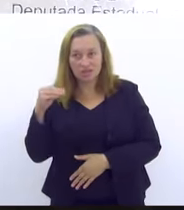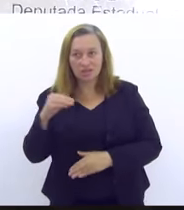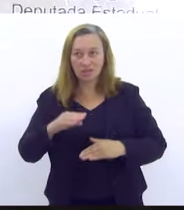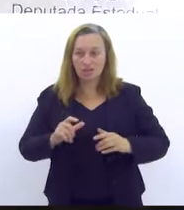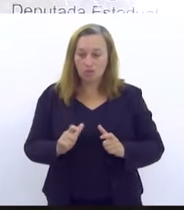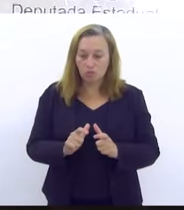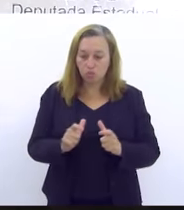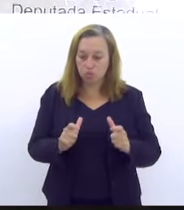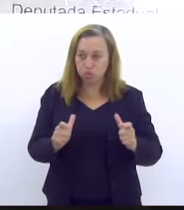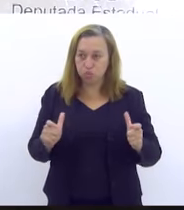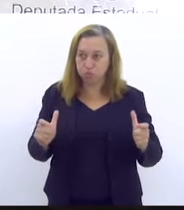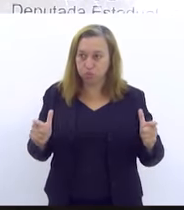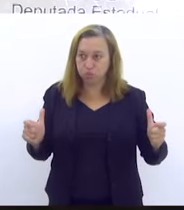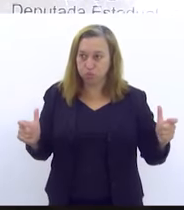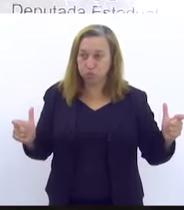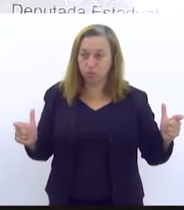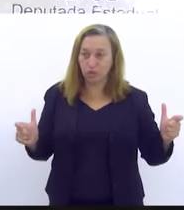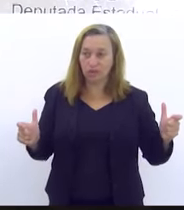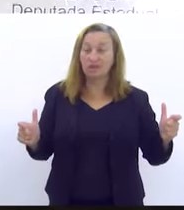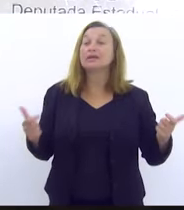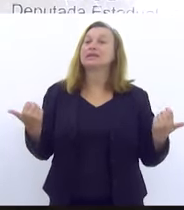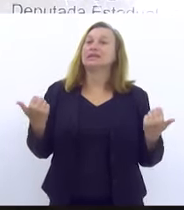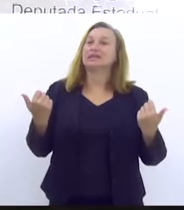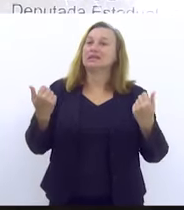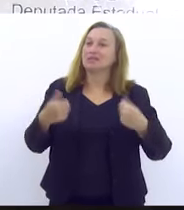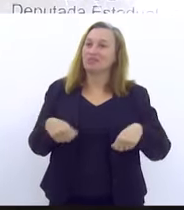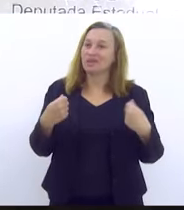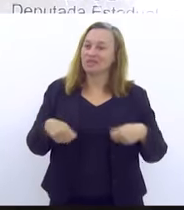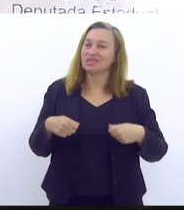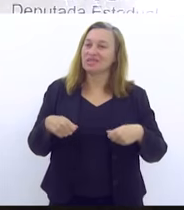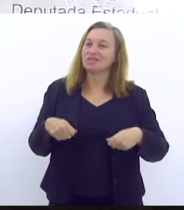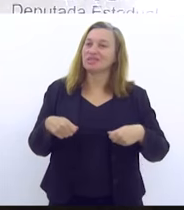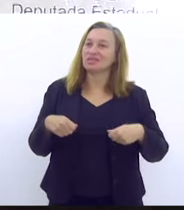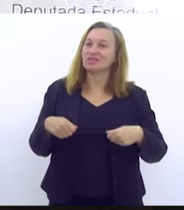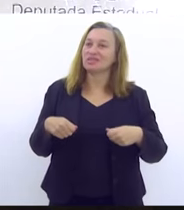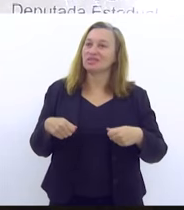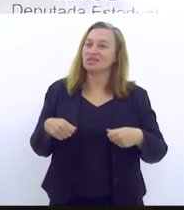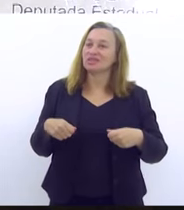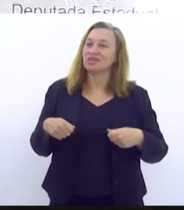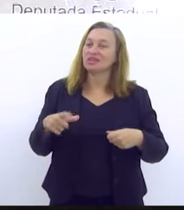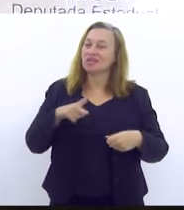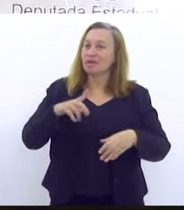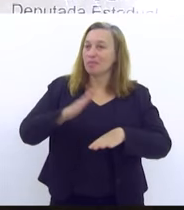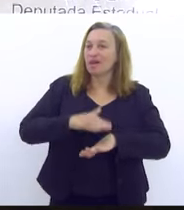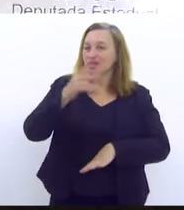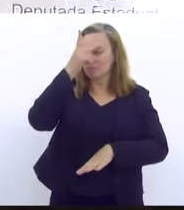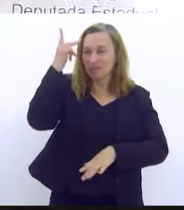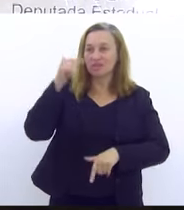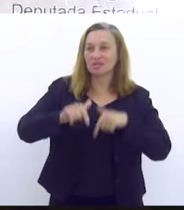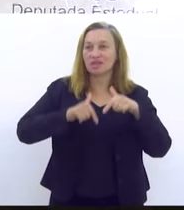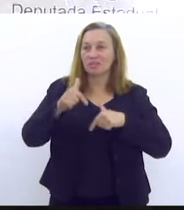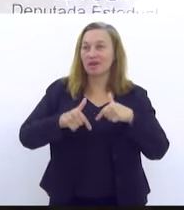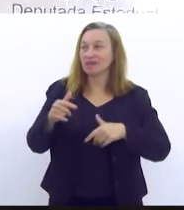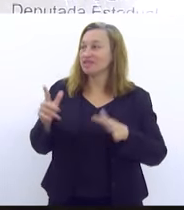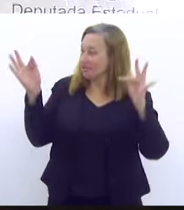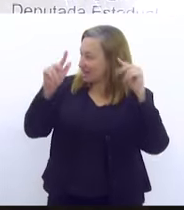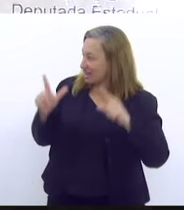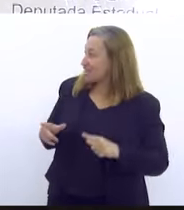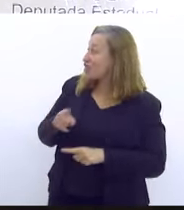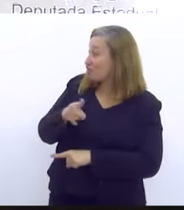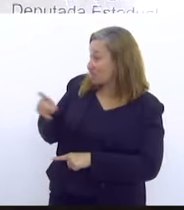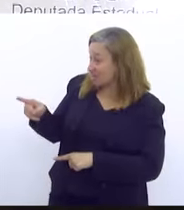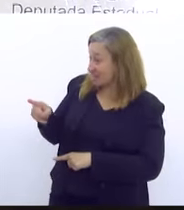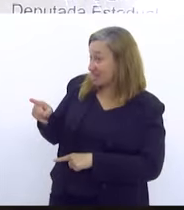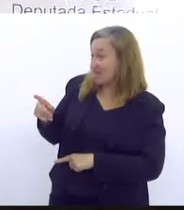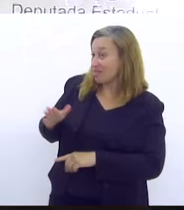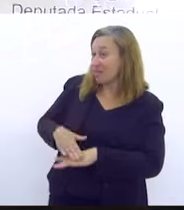crescendo tanto, que foi preciso dividir um pouco o trabalho. E a gente fica muito feliz, né, meninas? Vocês que são as